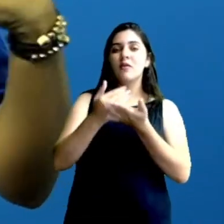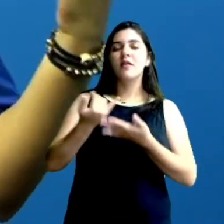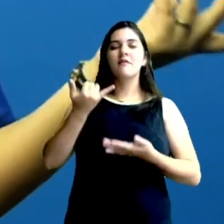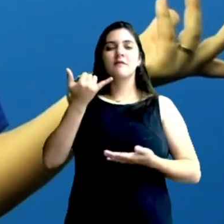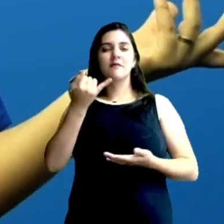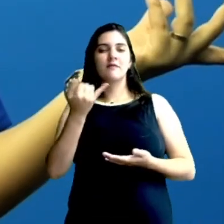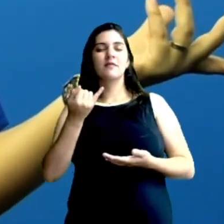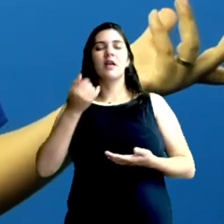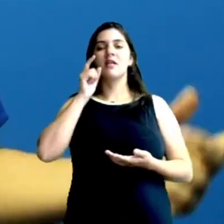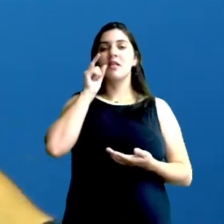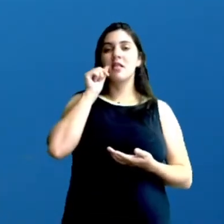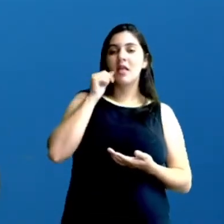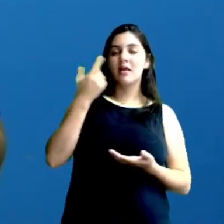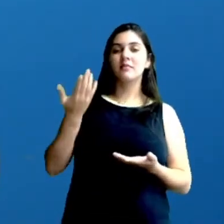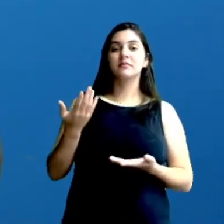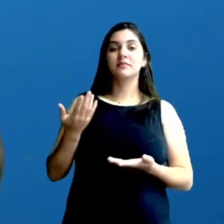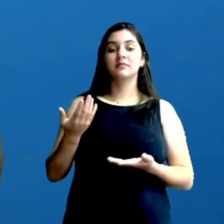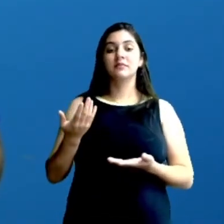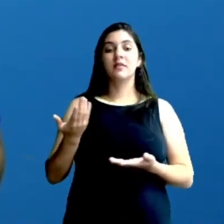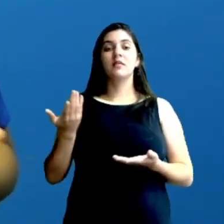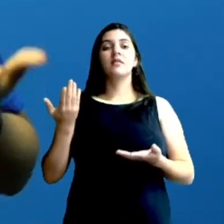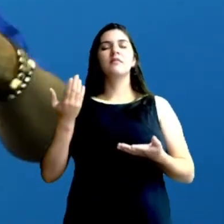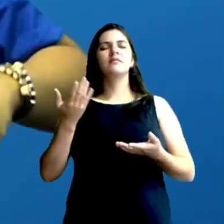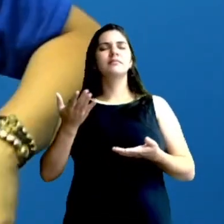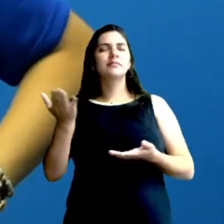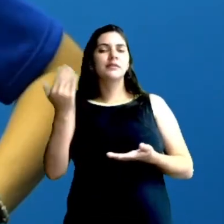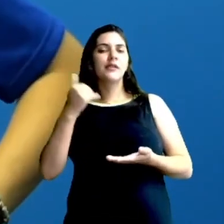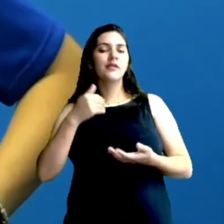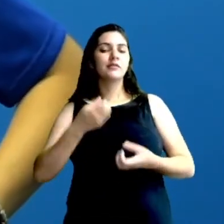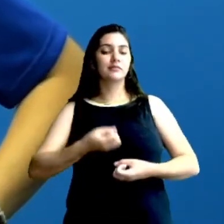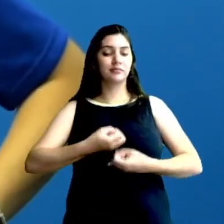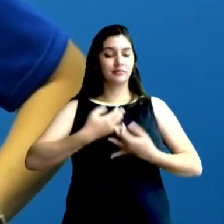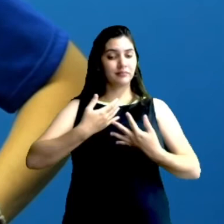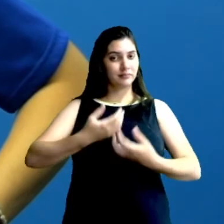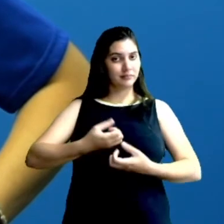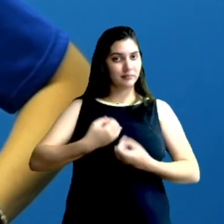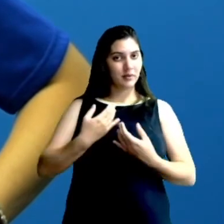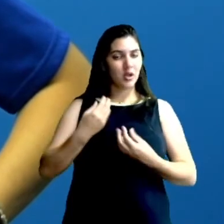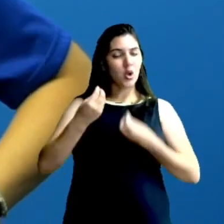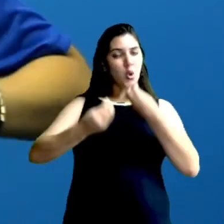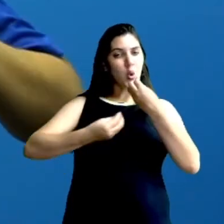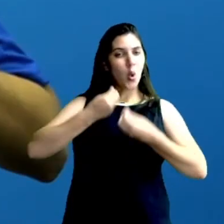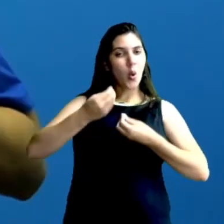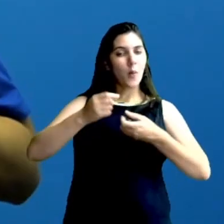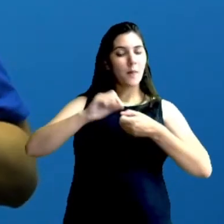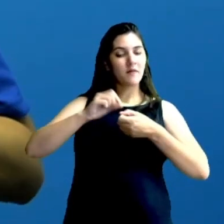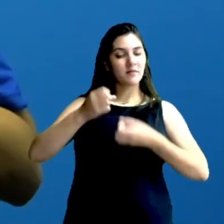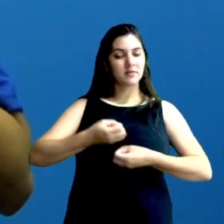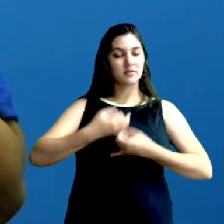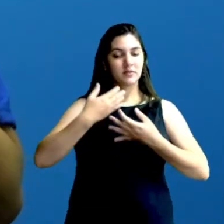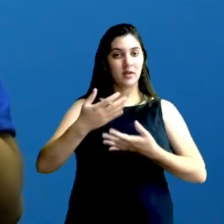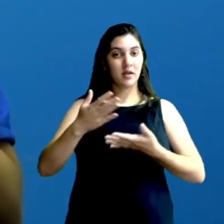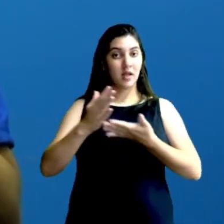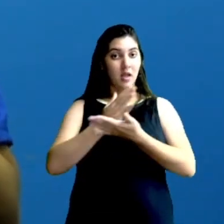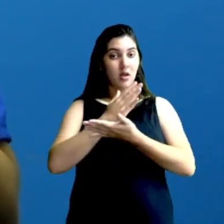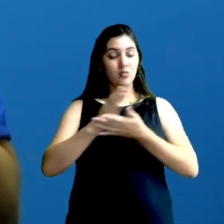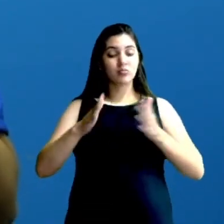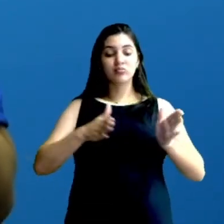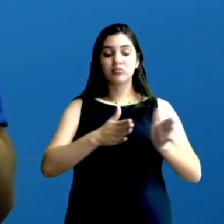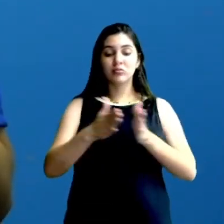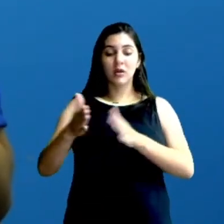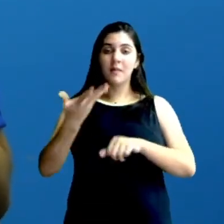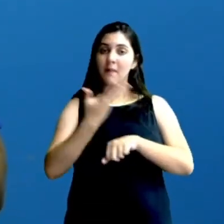lápis botar a mão na massa Então vamos precisar mas quando eu começo a poetizar vamos ver lá alguns